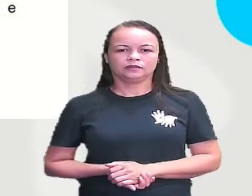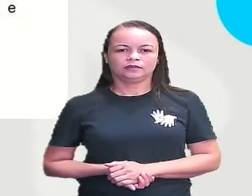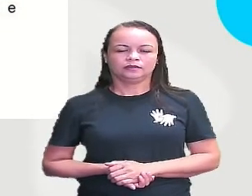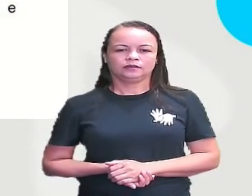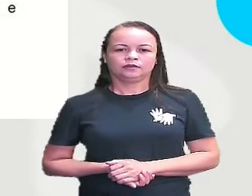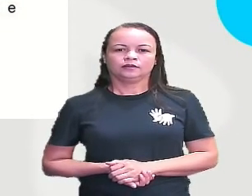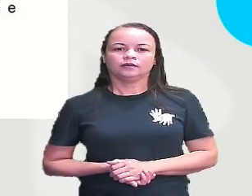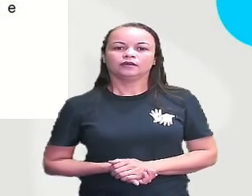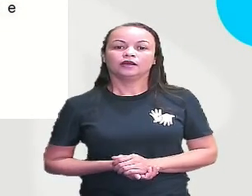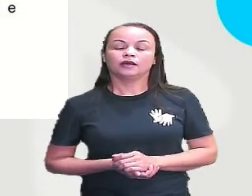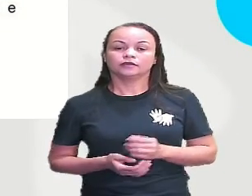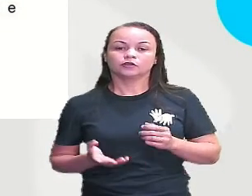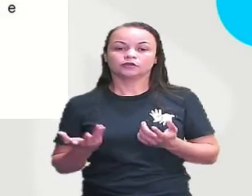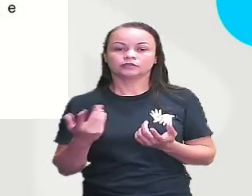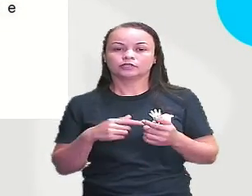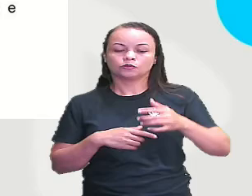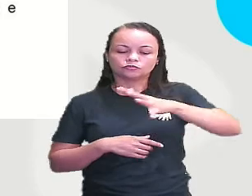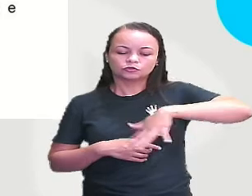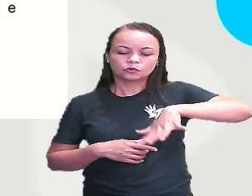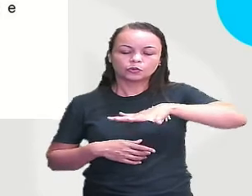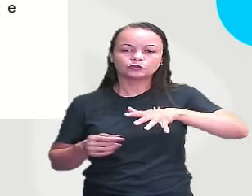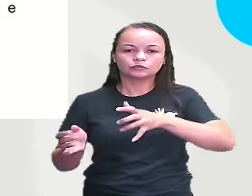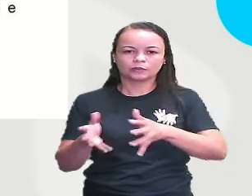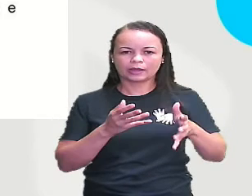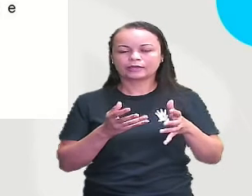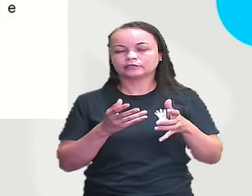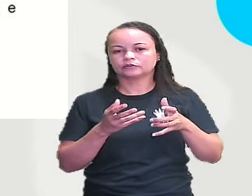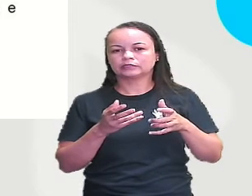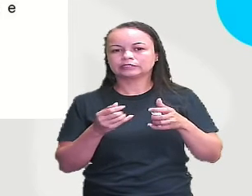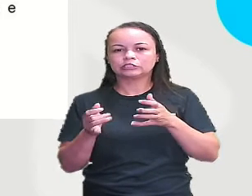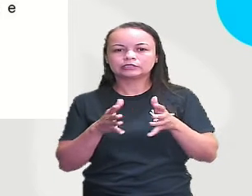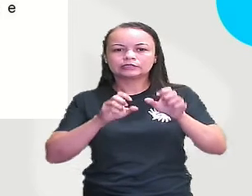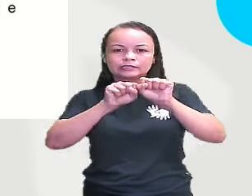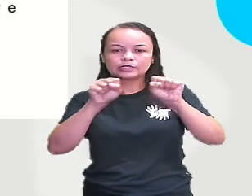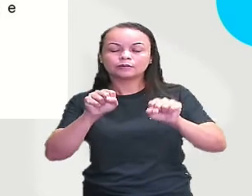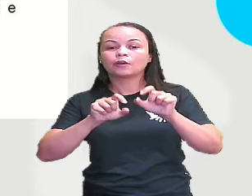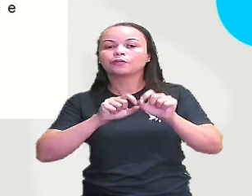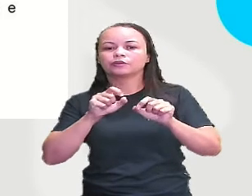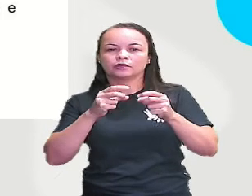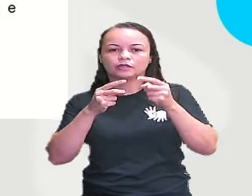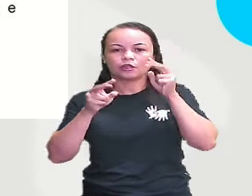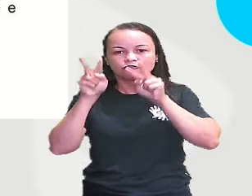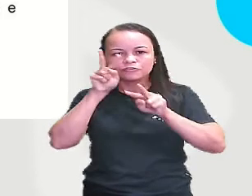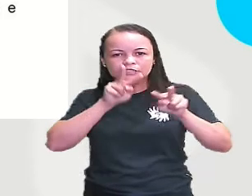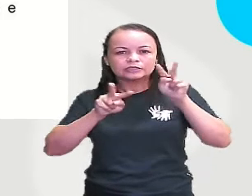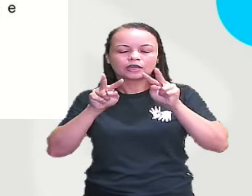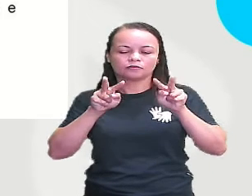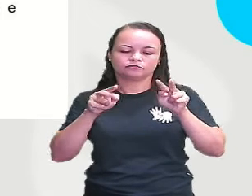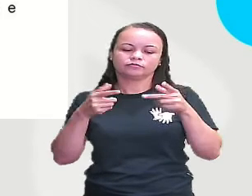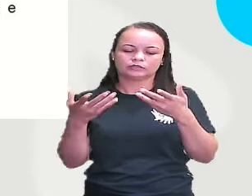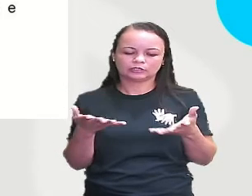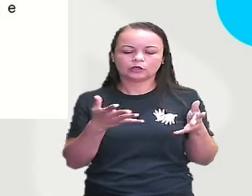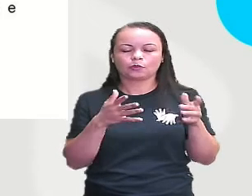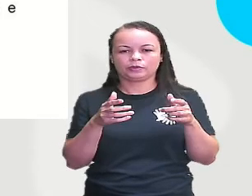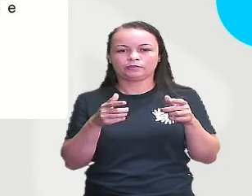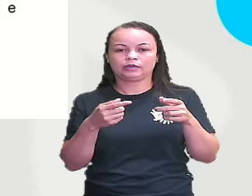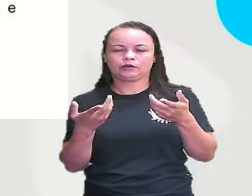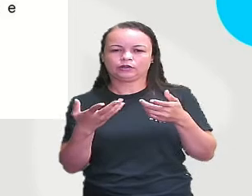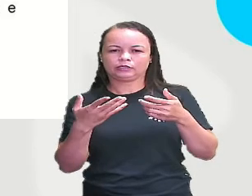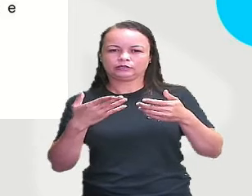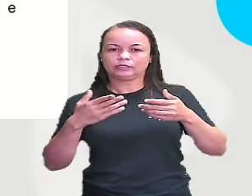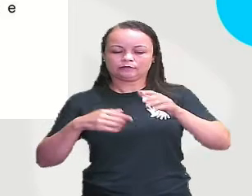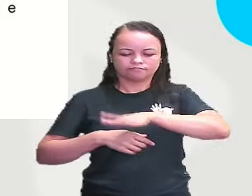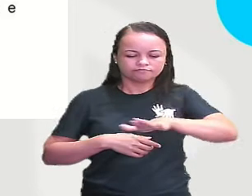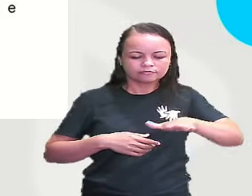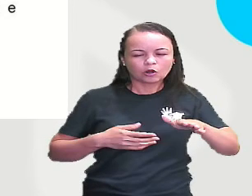de espaço se desenvolve a partir do sistema visual. Primeira questão, né? Primeiro a criança localiza a si própria,